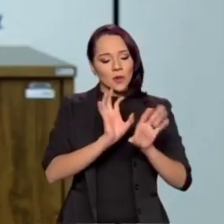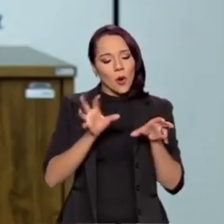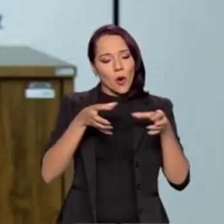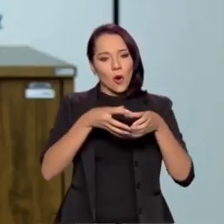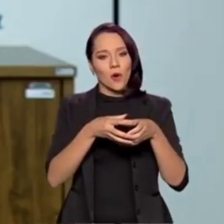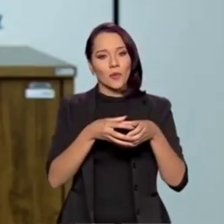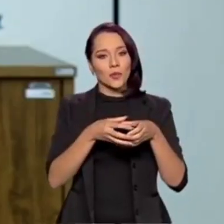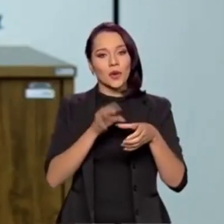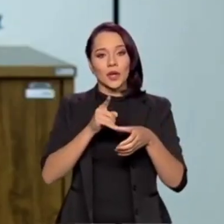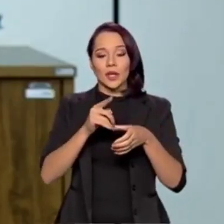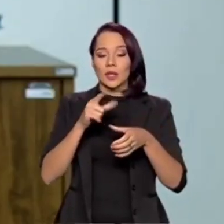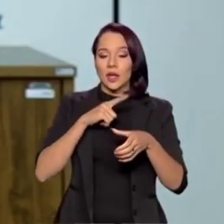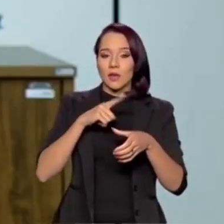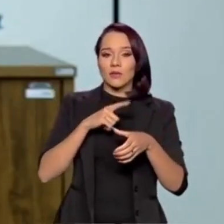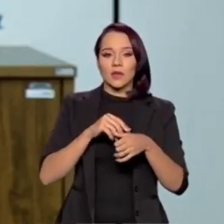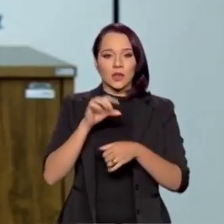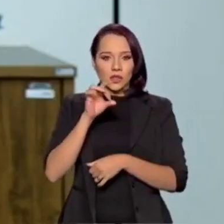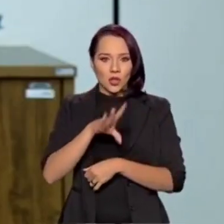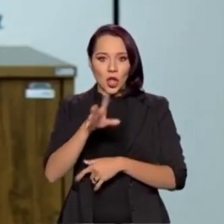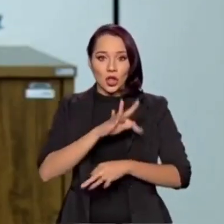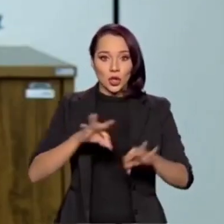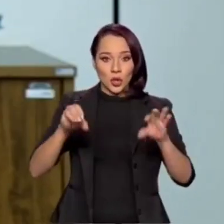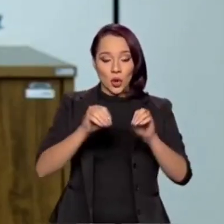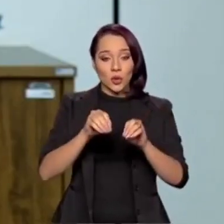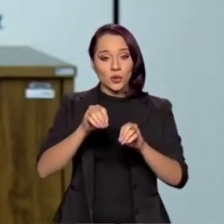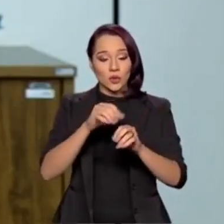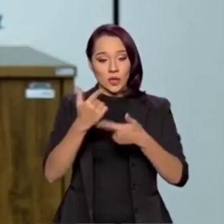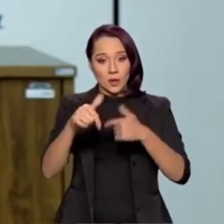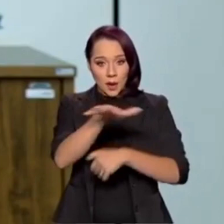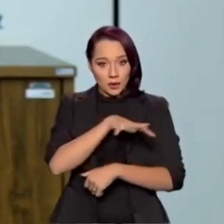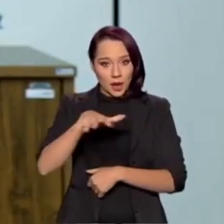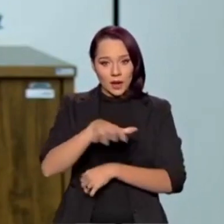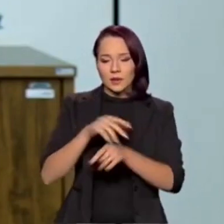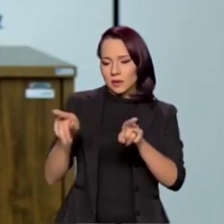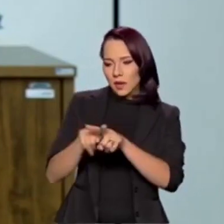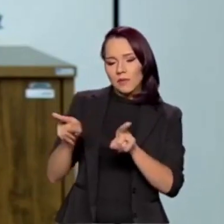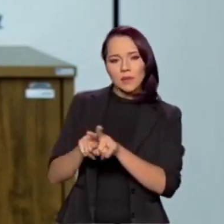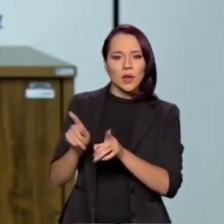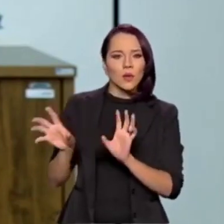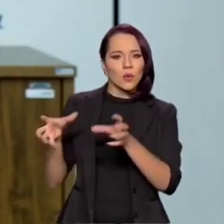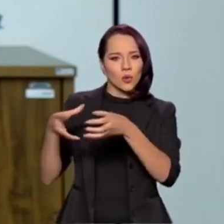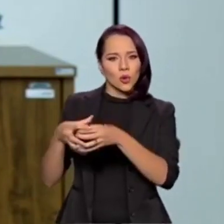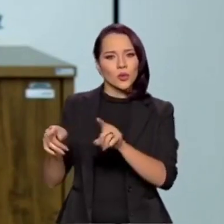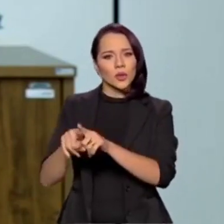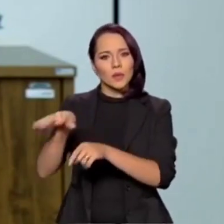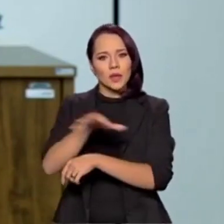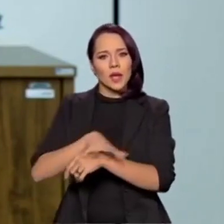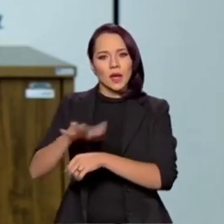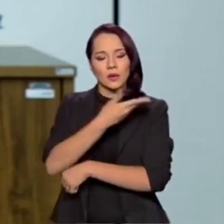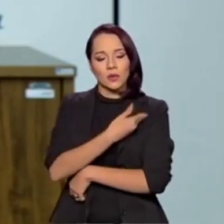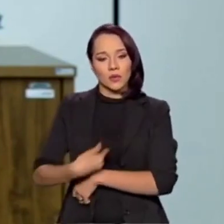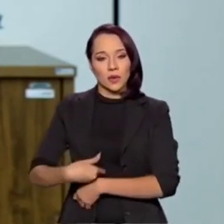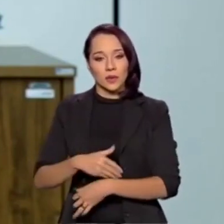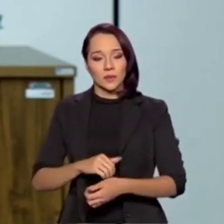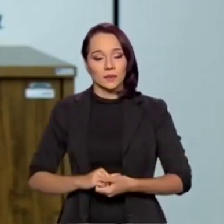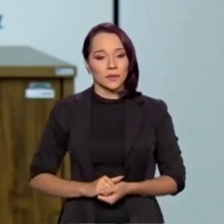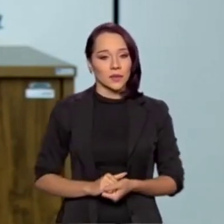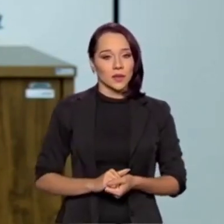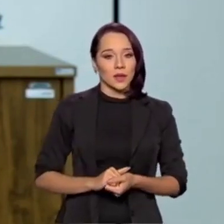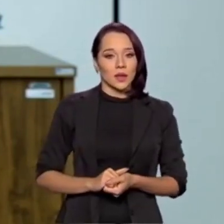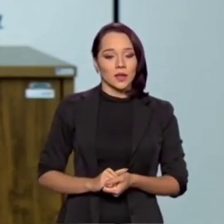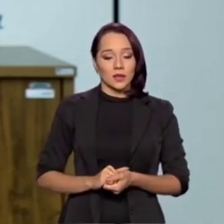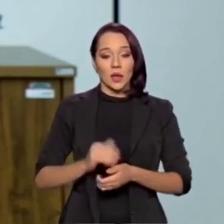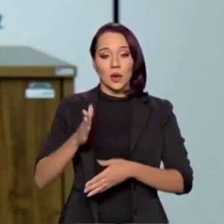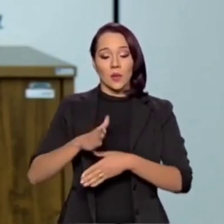coletiva que envolveu não só todos os atores, mas uma grande concertação no âmbito do governo. Liderados